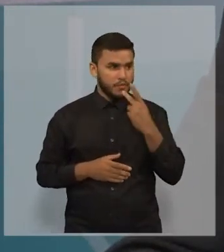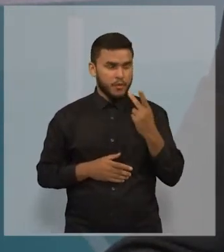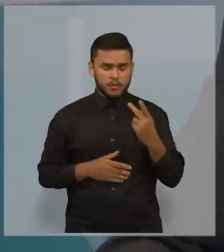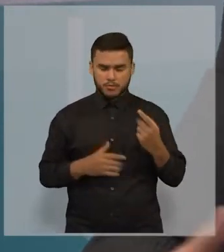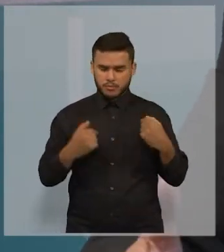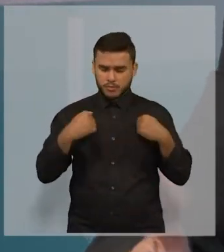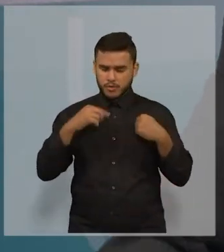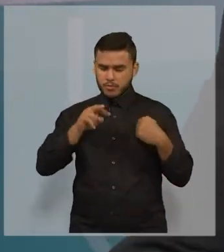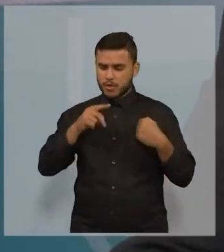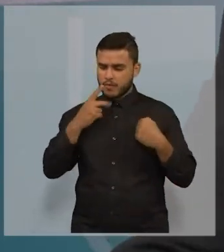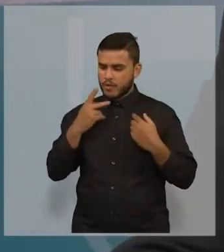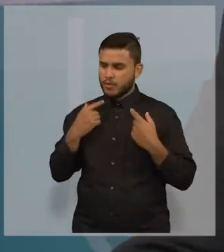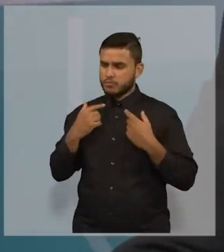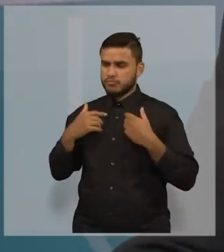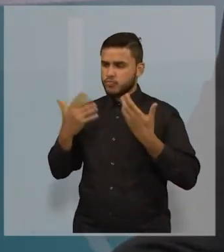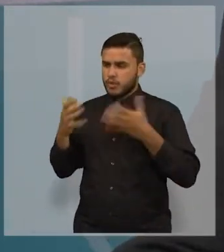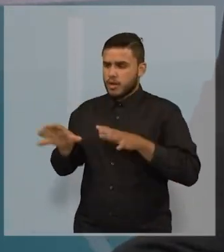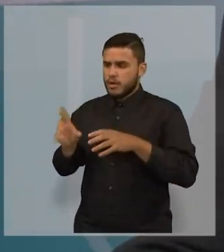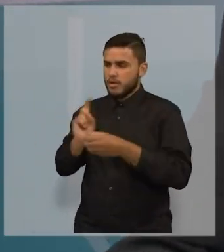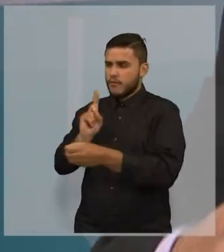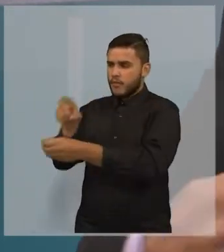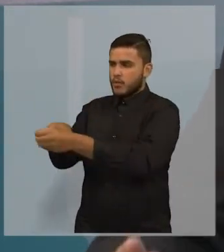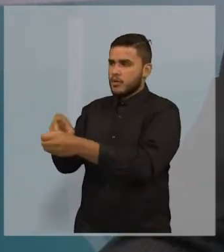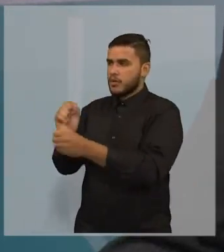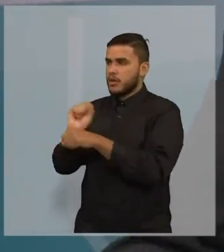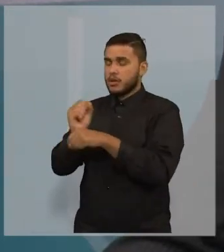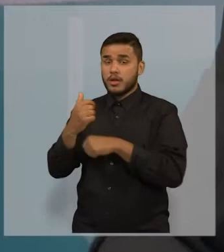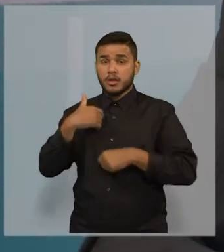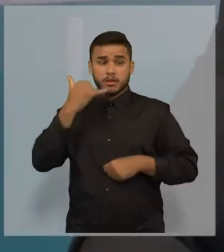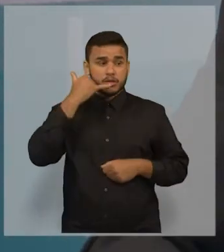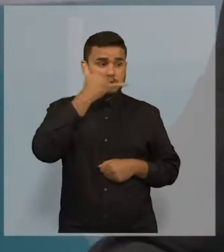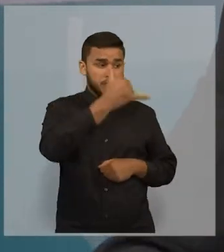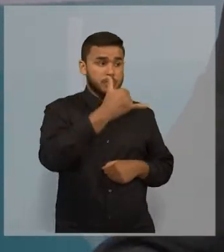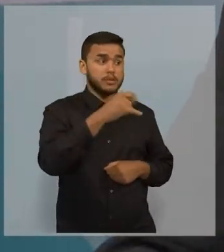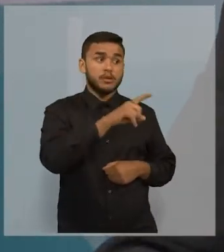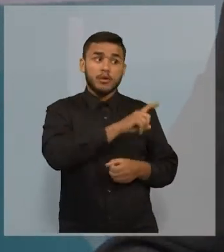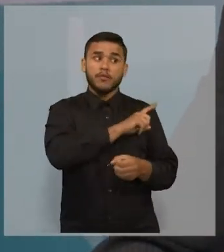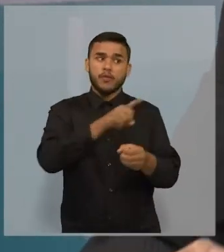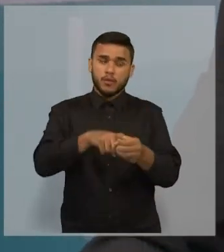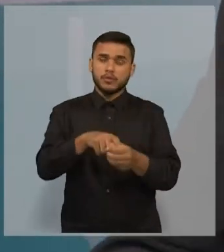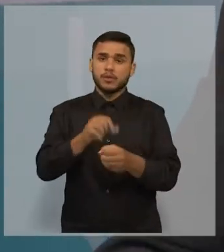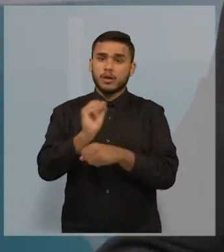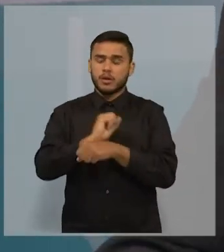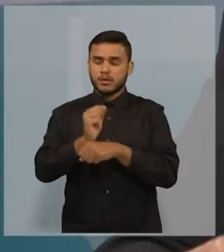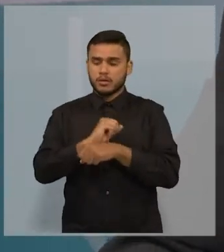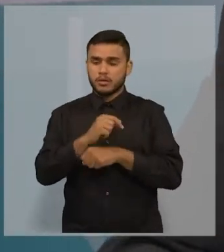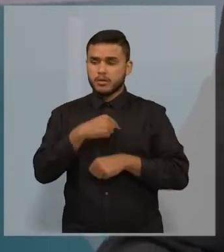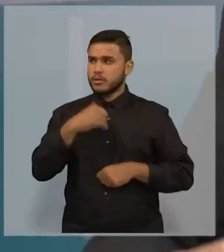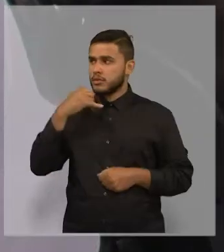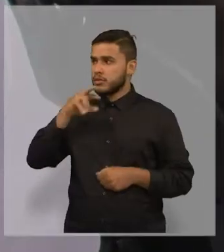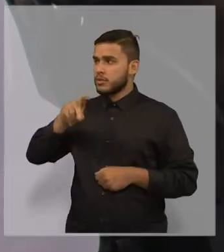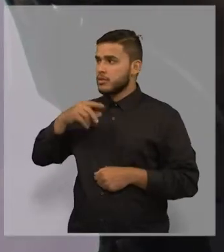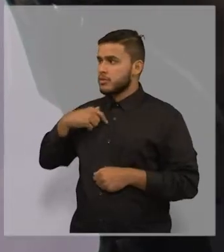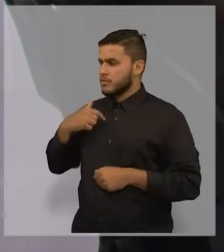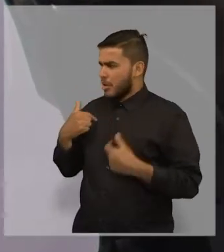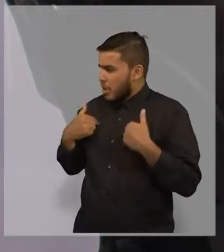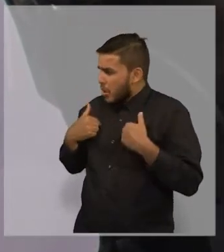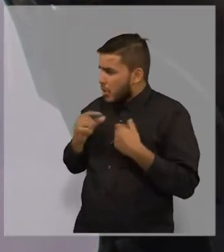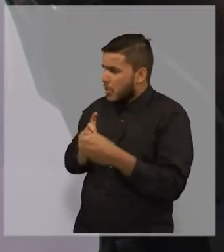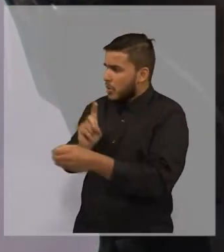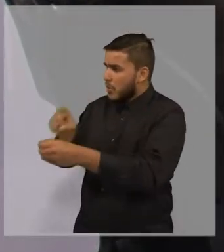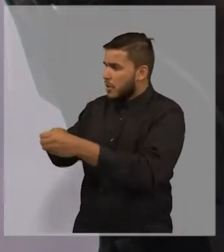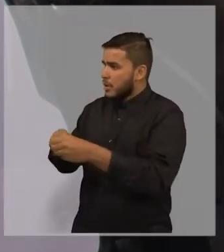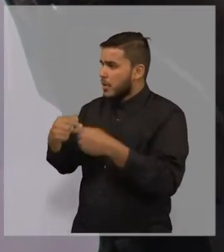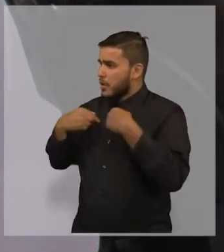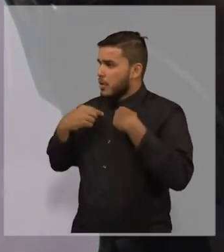então queriam que ele devolvesse o carro. O presidente ligou, irmão dele, e disse, meu irmão, devolva o carro.